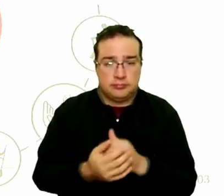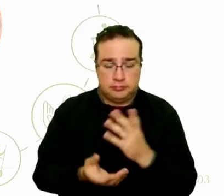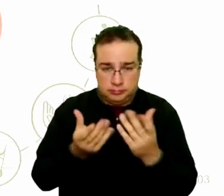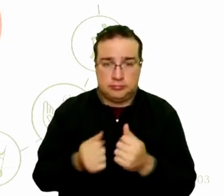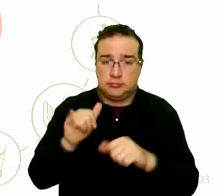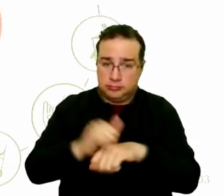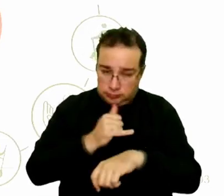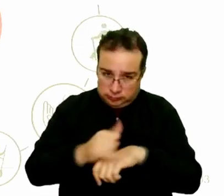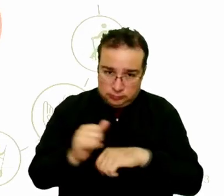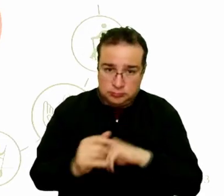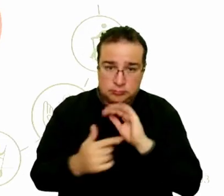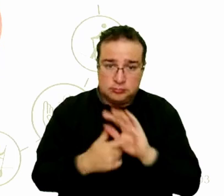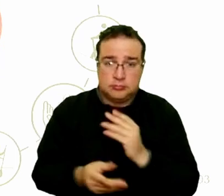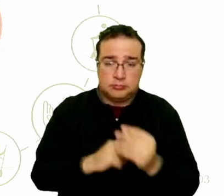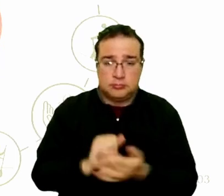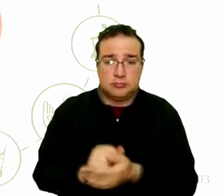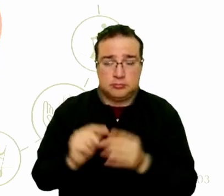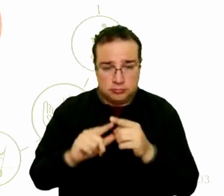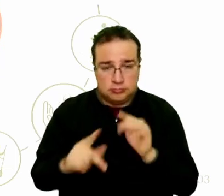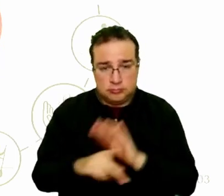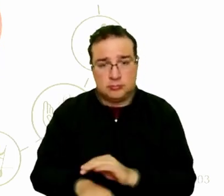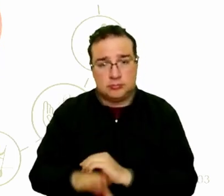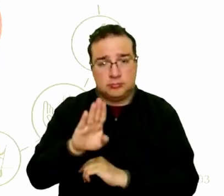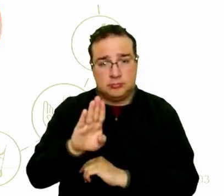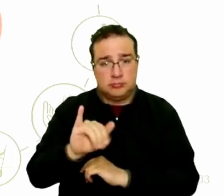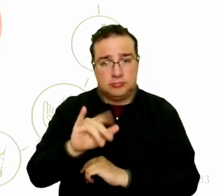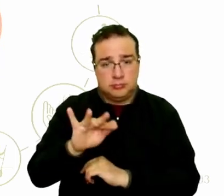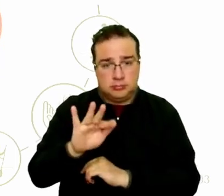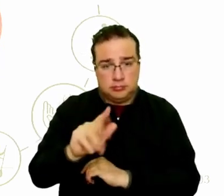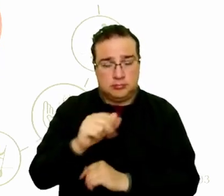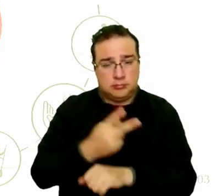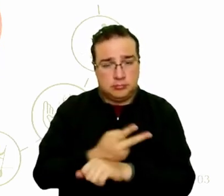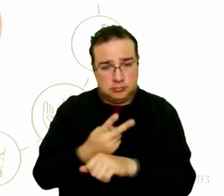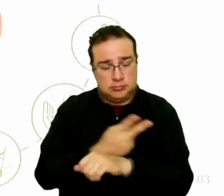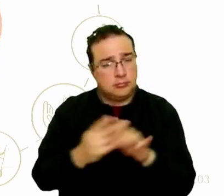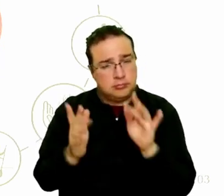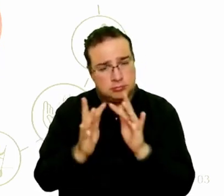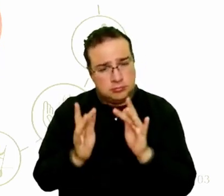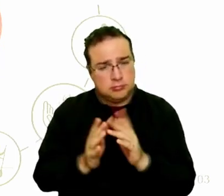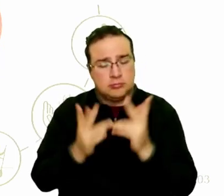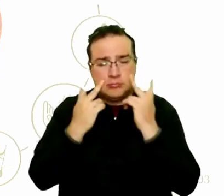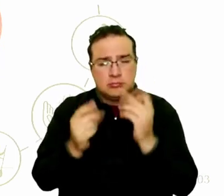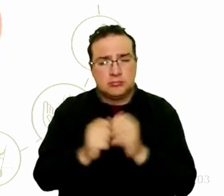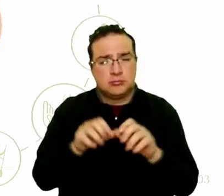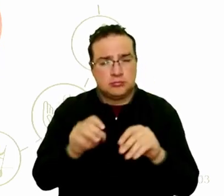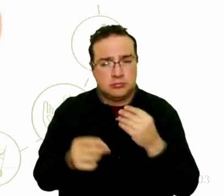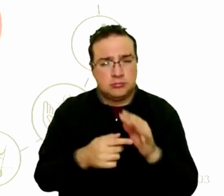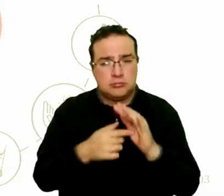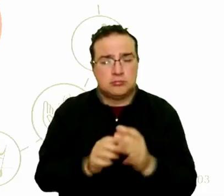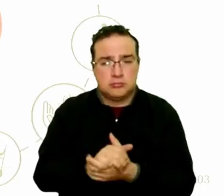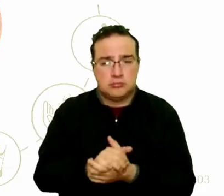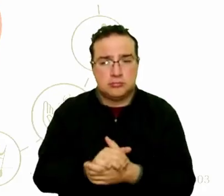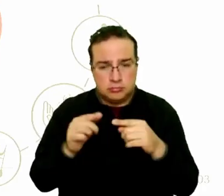adotadas estratégias com critérios utilizados da biofilia, que busca ali o contato com a natureza, a educação